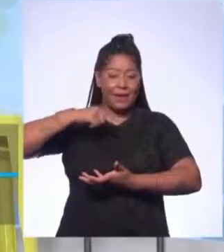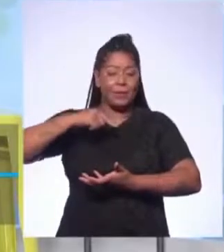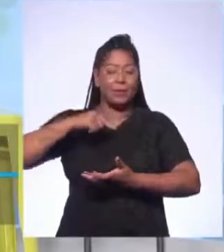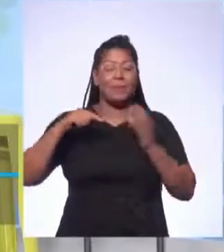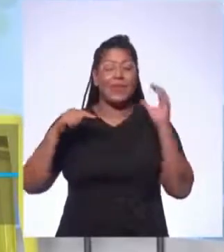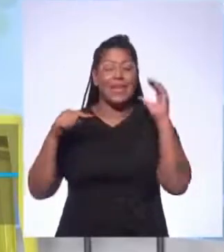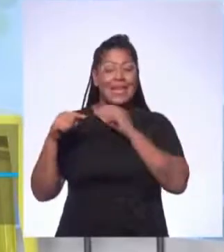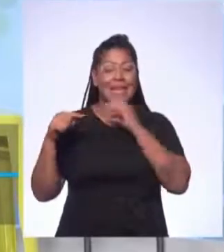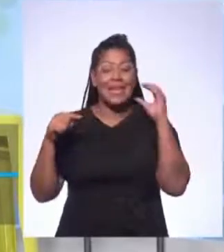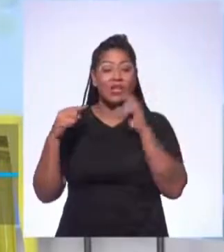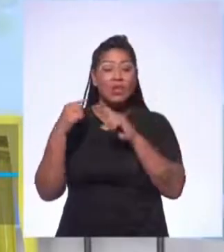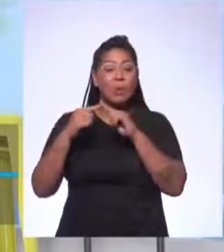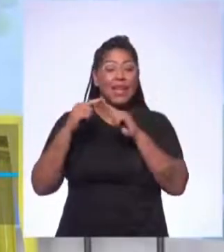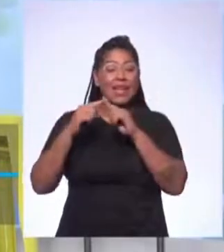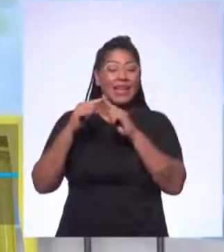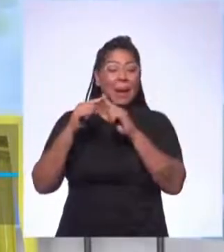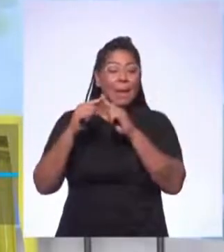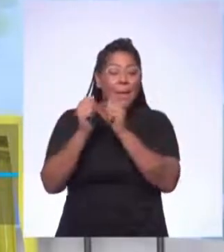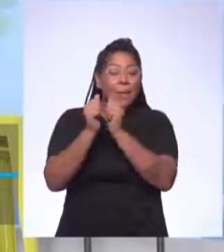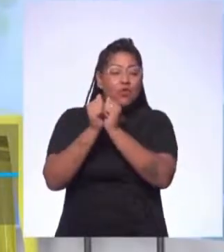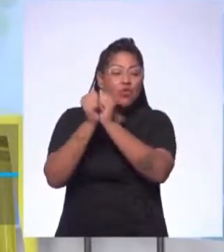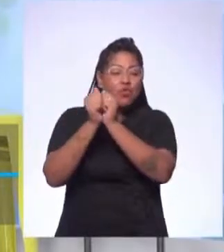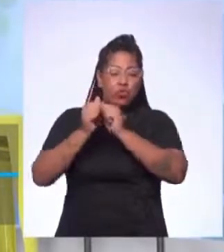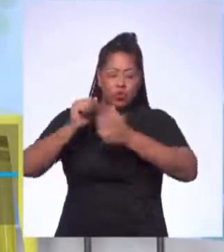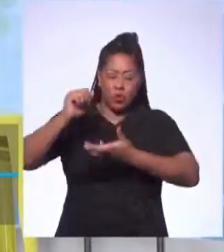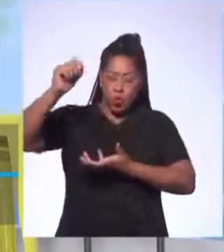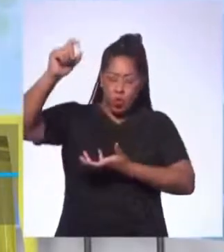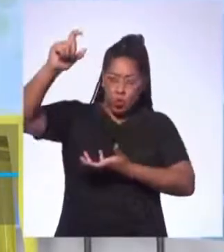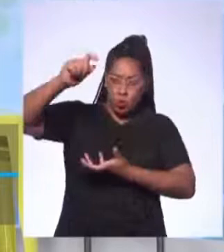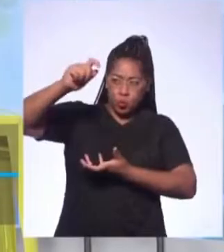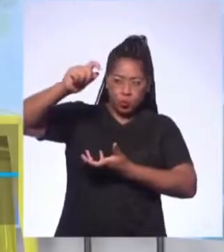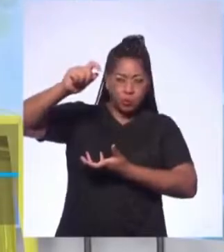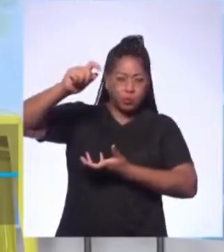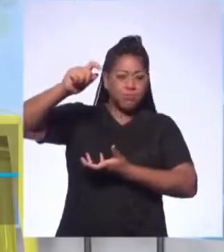também o gás hélio, certo?